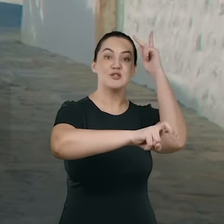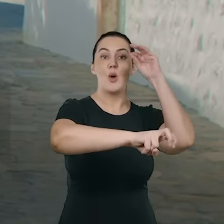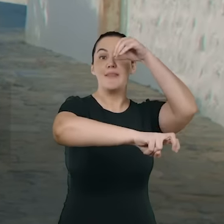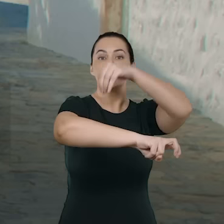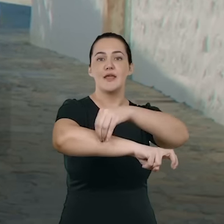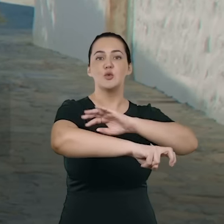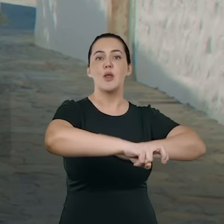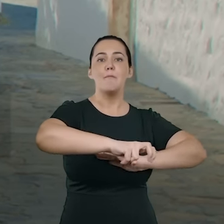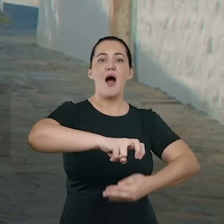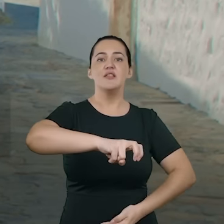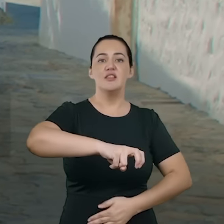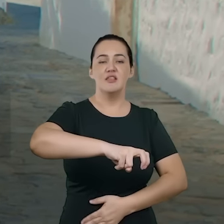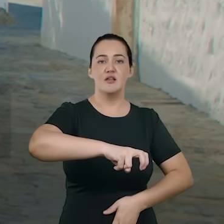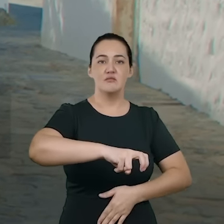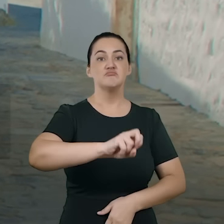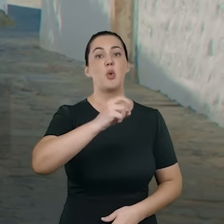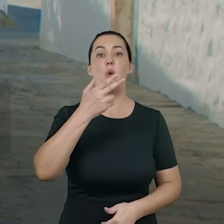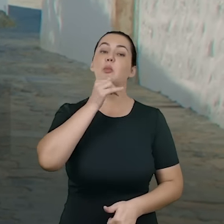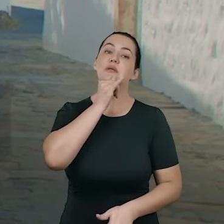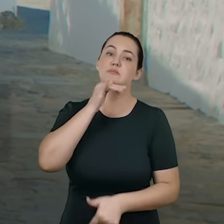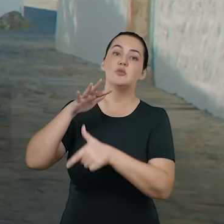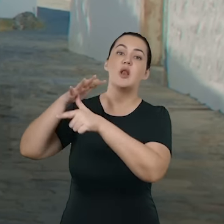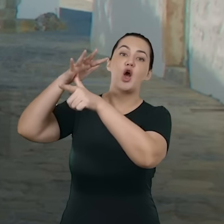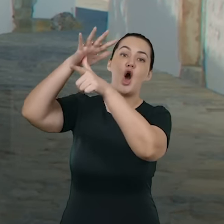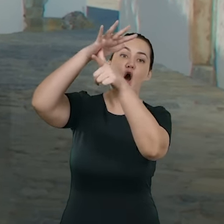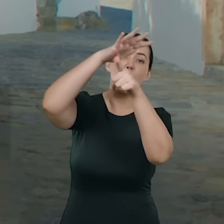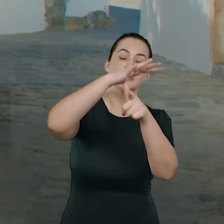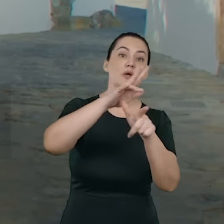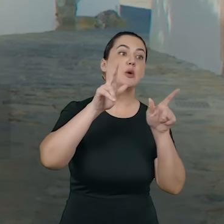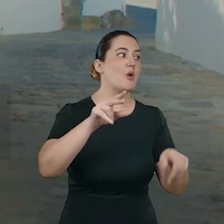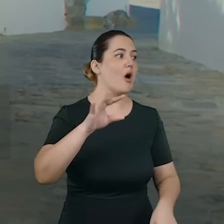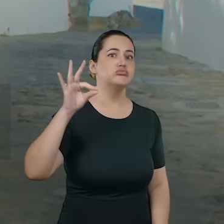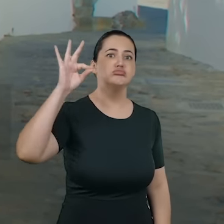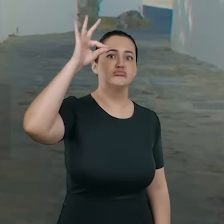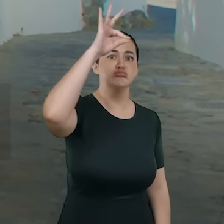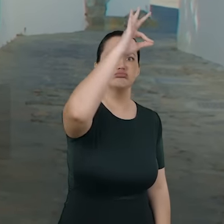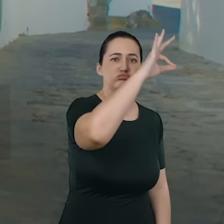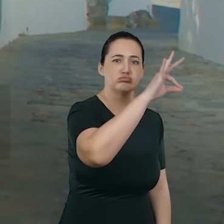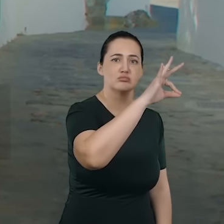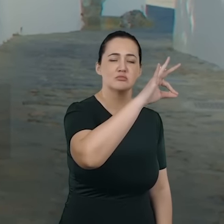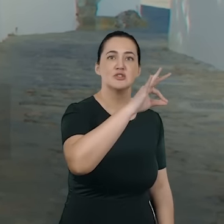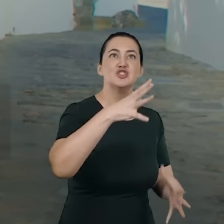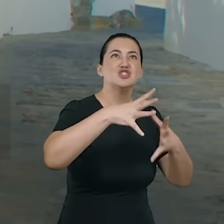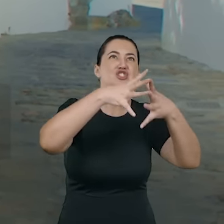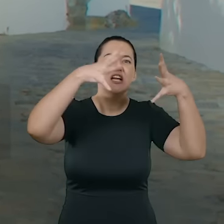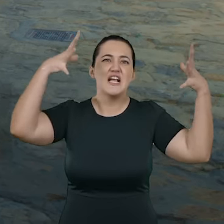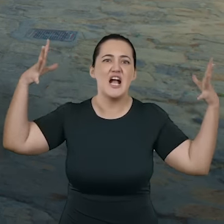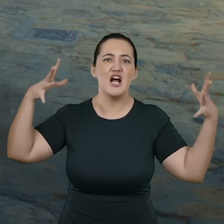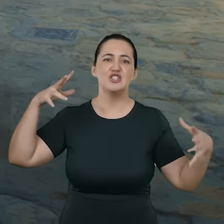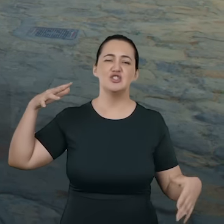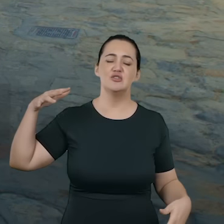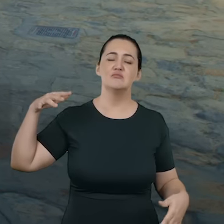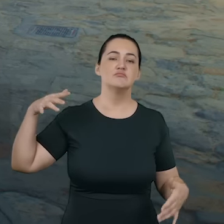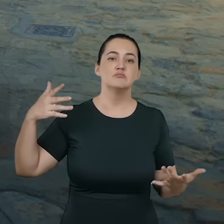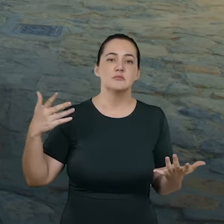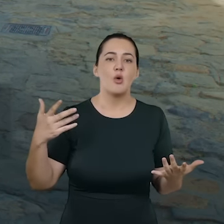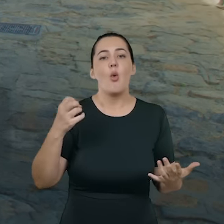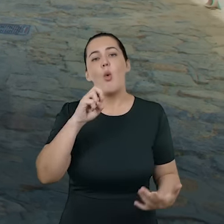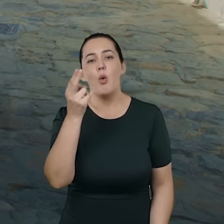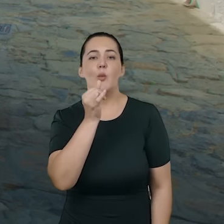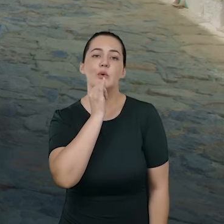ele descreverá o helicóptero como sendo uma libélula, também com pessoas dentro, gigantesca, voando pelo céu. Quem sabe ele